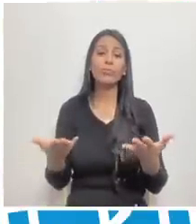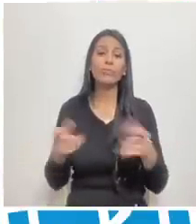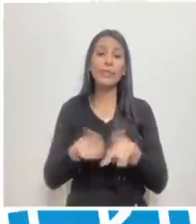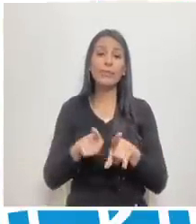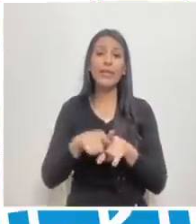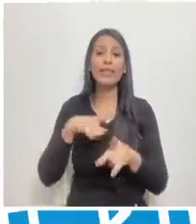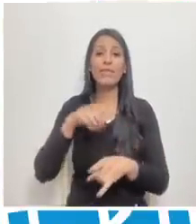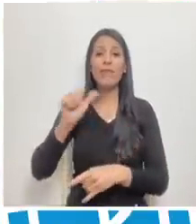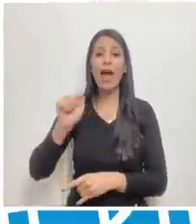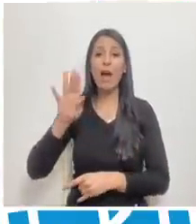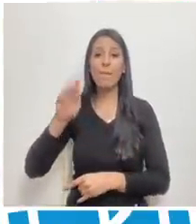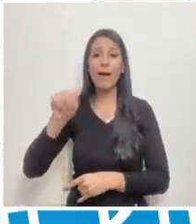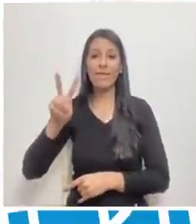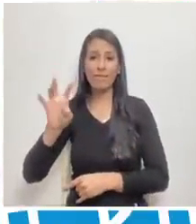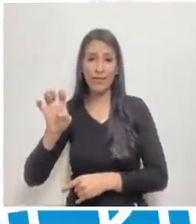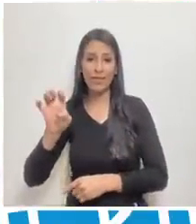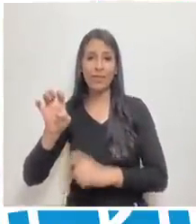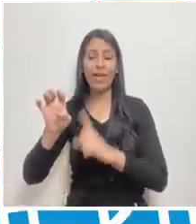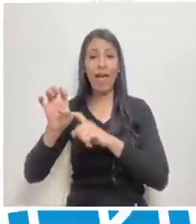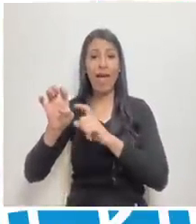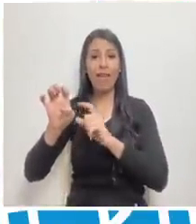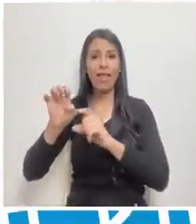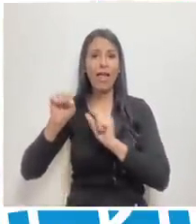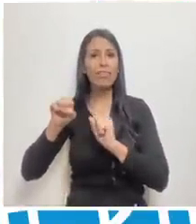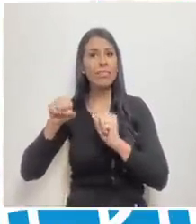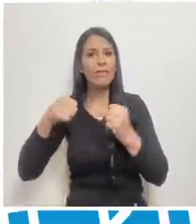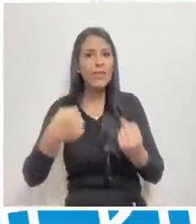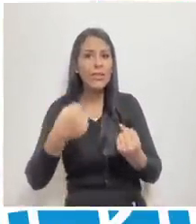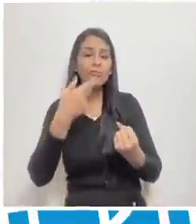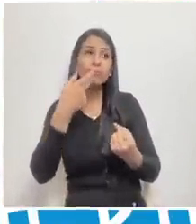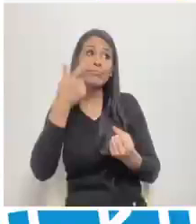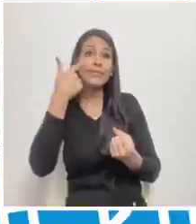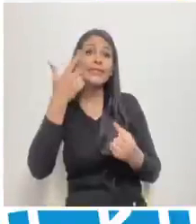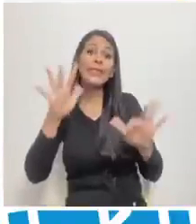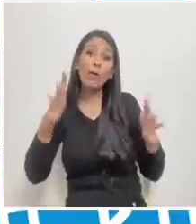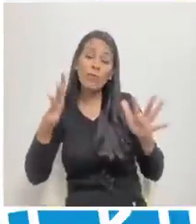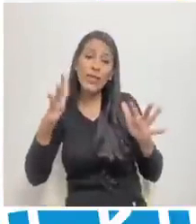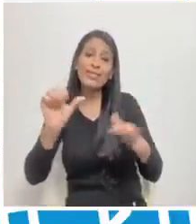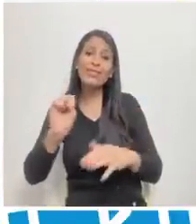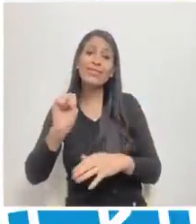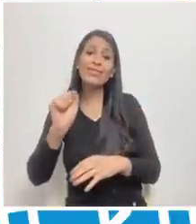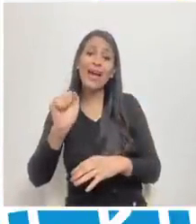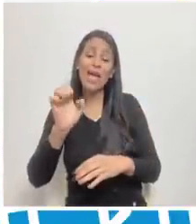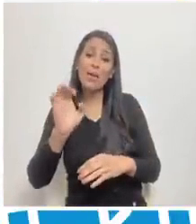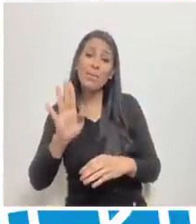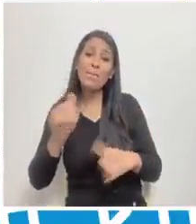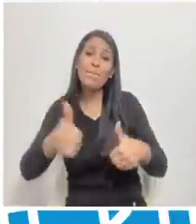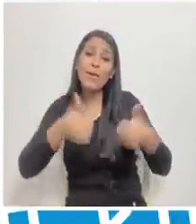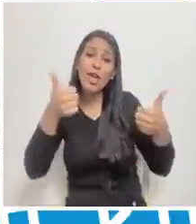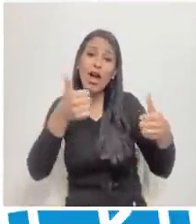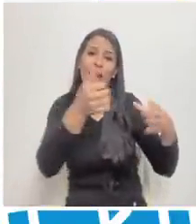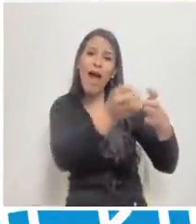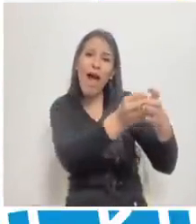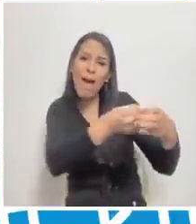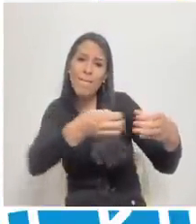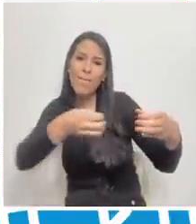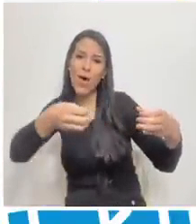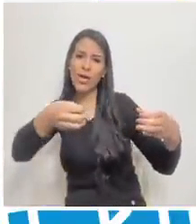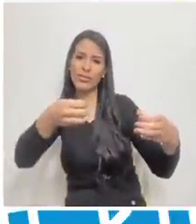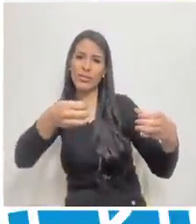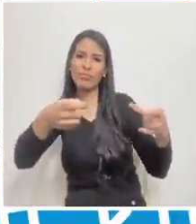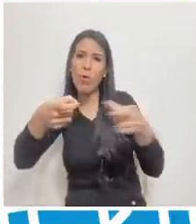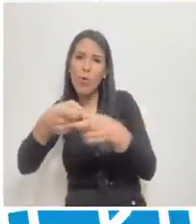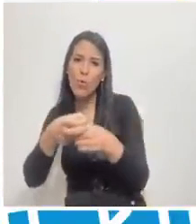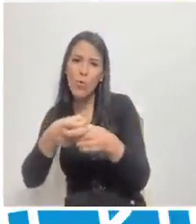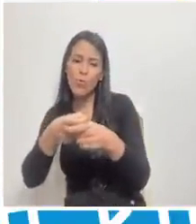de defender, talvez, um SAEB amostral, né? Esse SAEB amostral teria duas vantagens, né? A primeira é que a gente